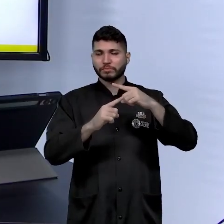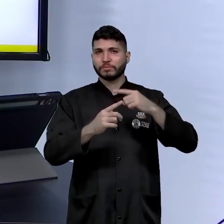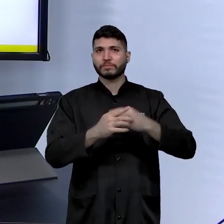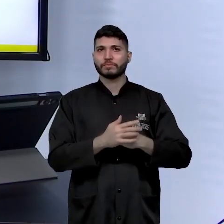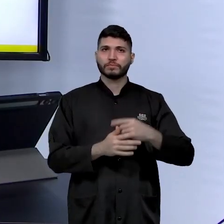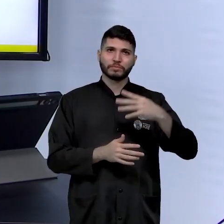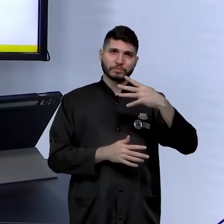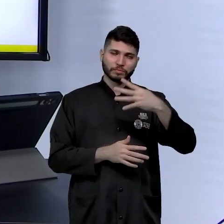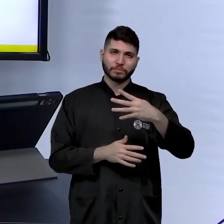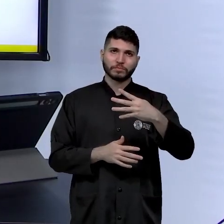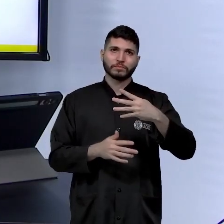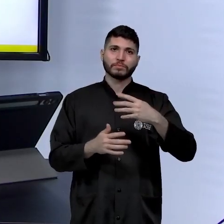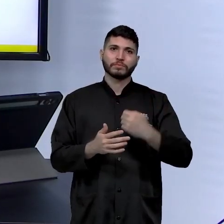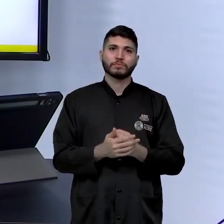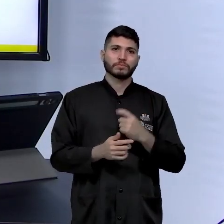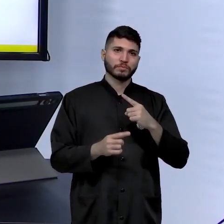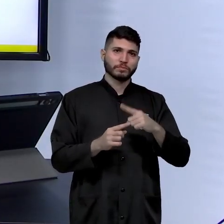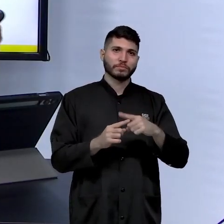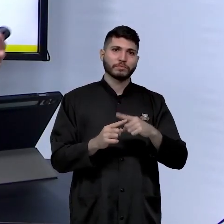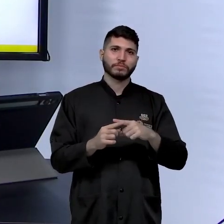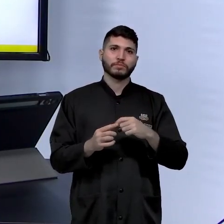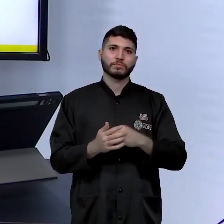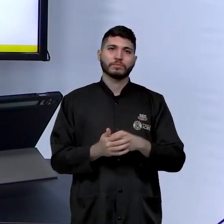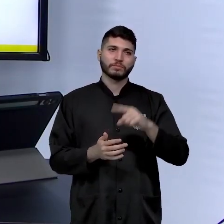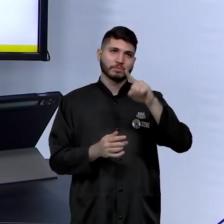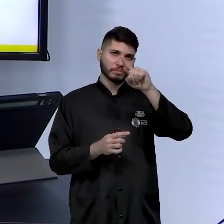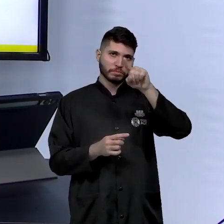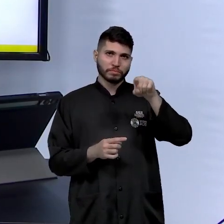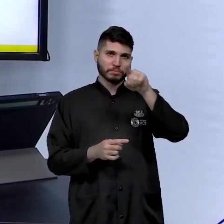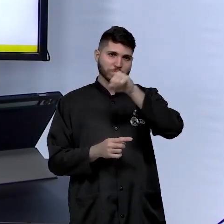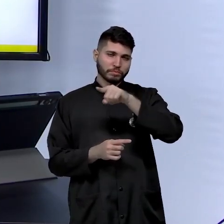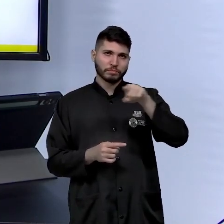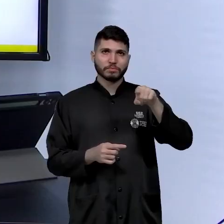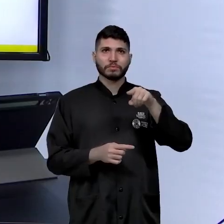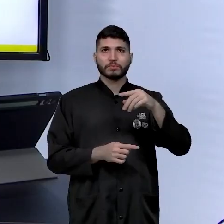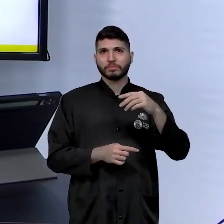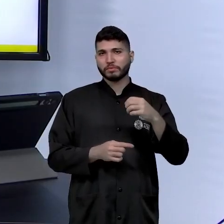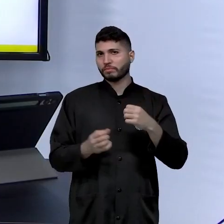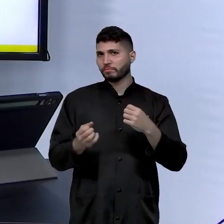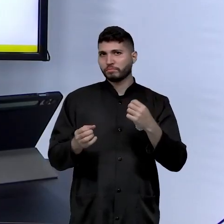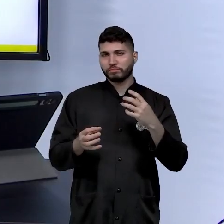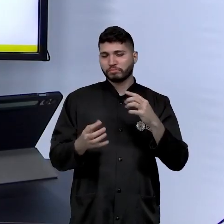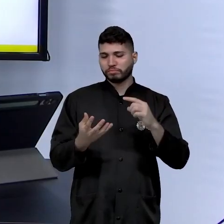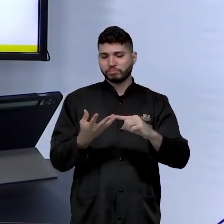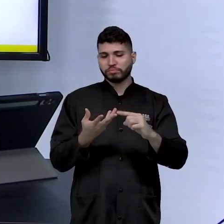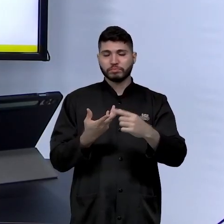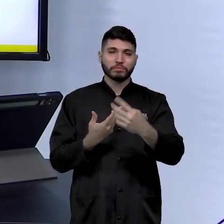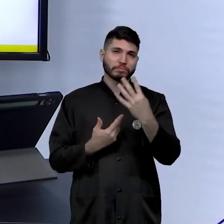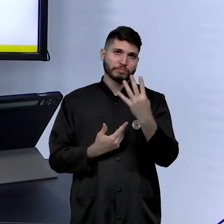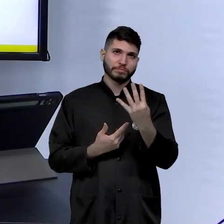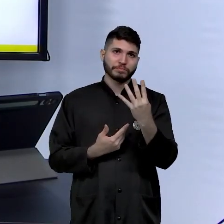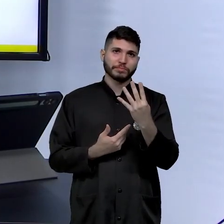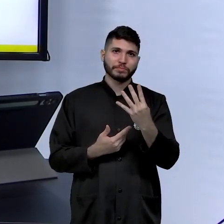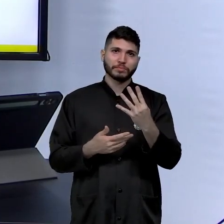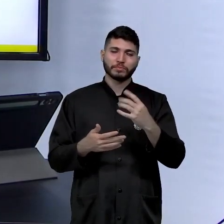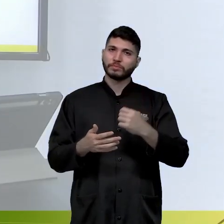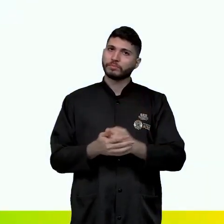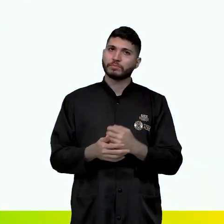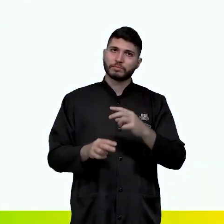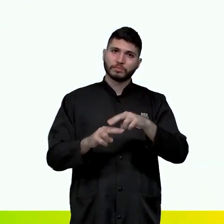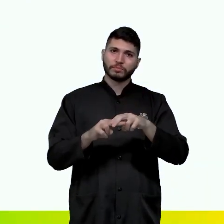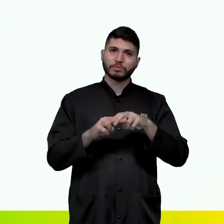se não for o caso, aí você vai somando de uma por uma até obter o total da soma das áreas. Vamos fazer mais um